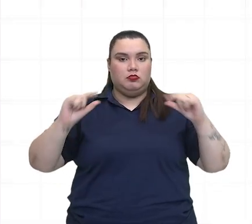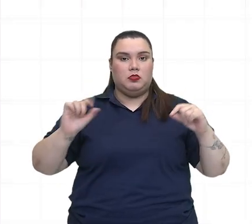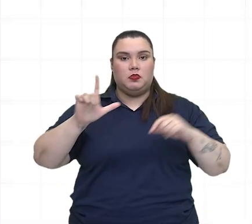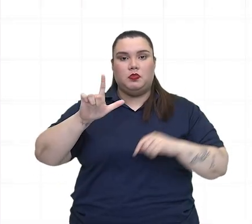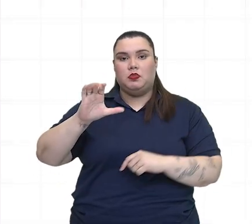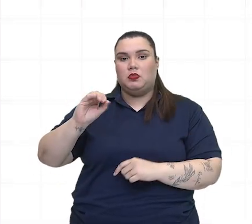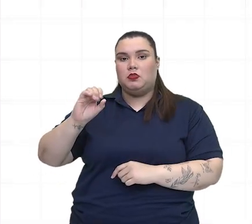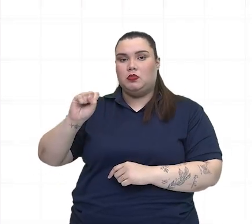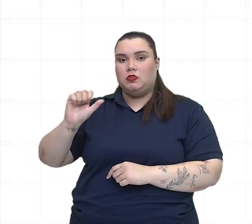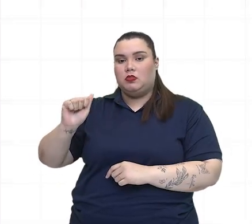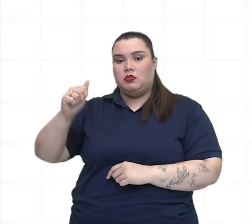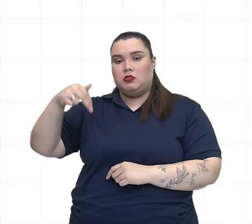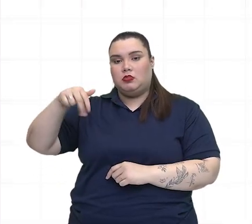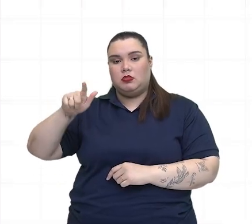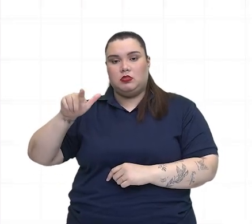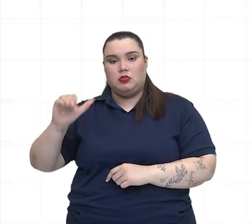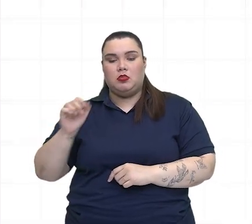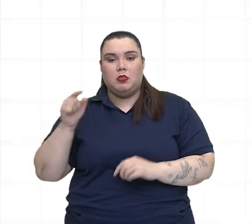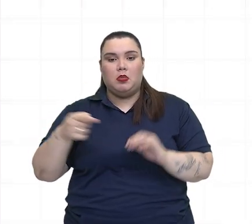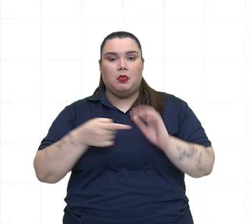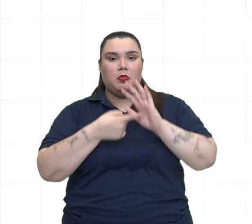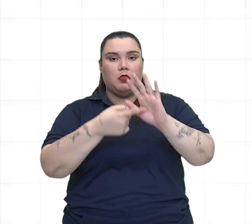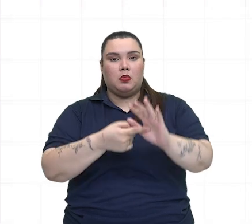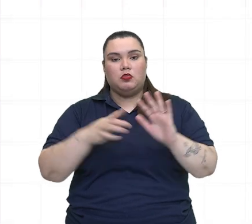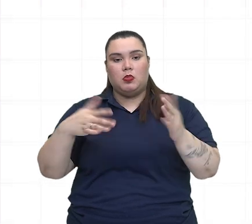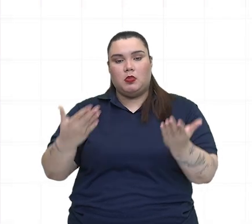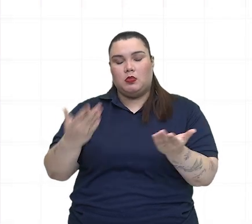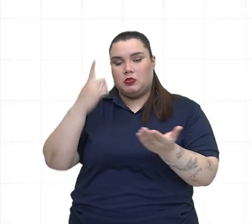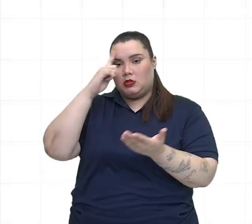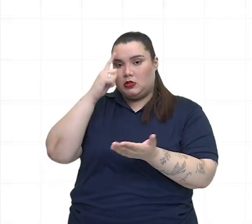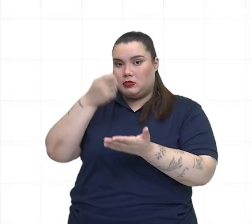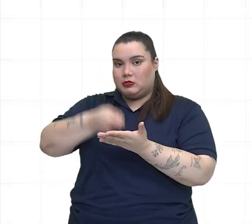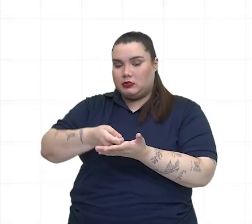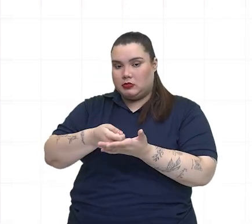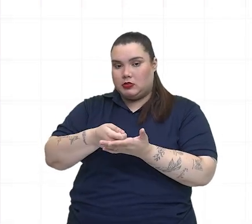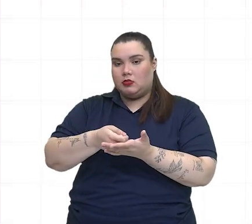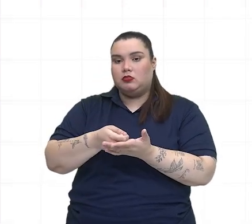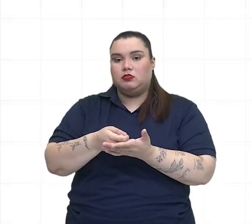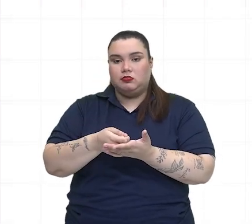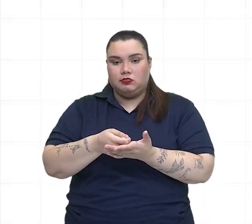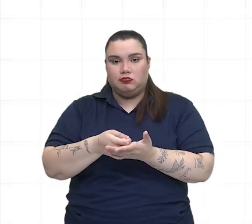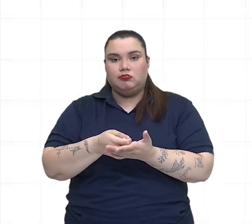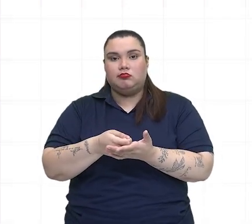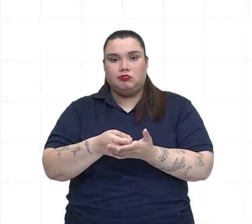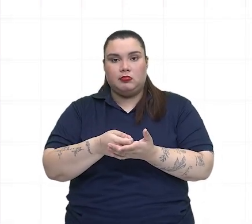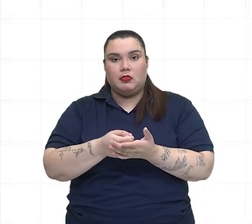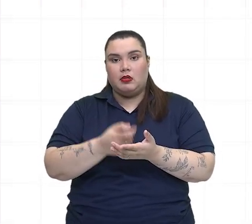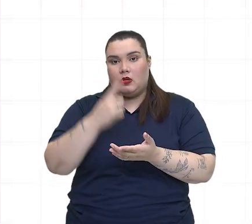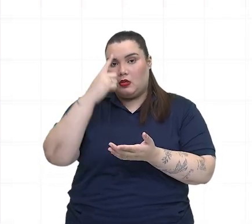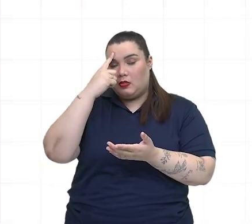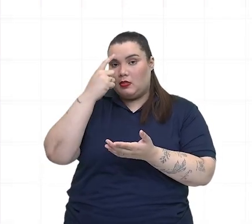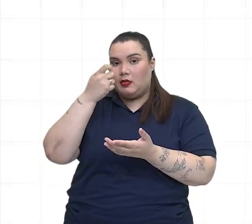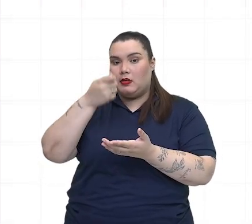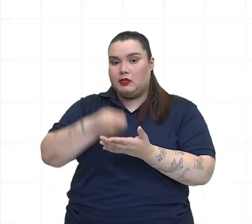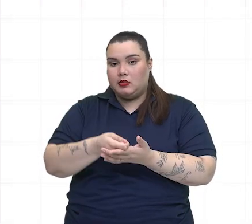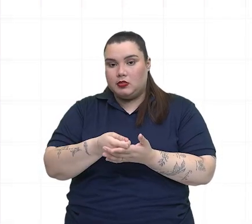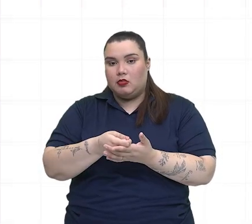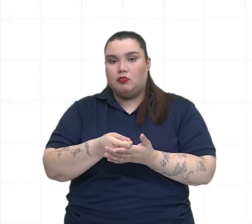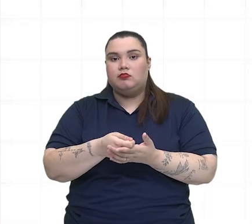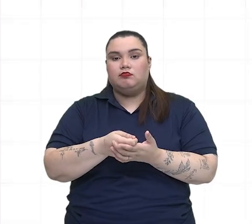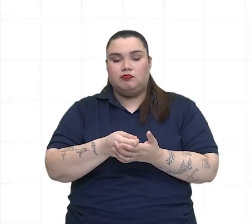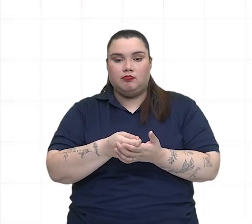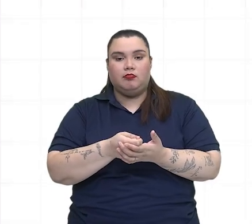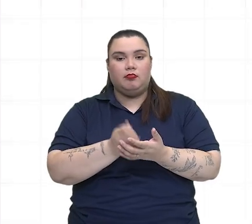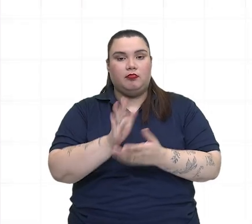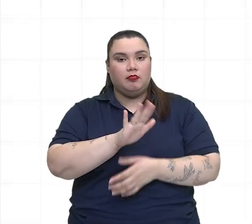losango, ele indica uma decisão, indica uma decisão a